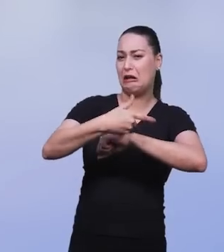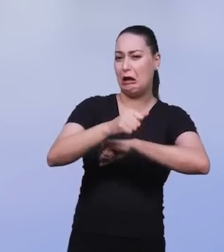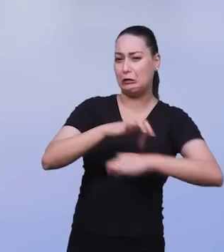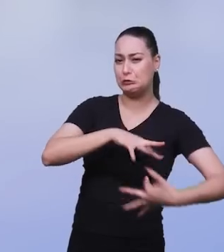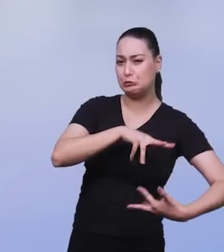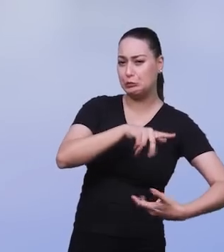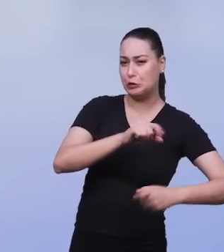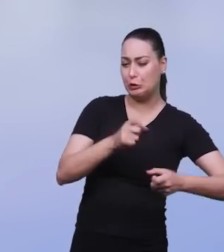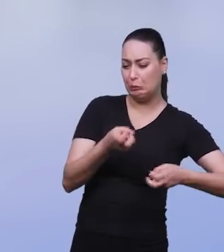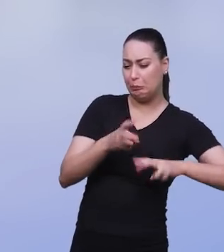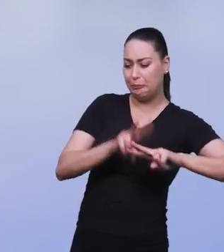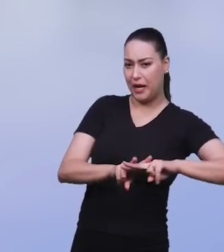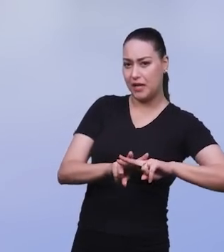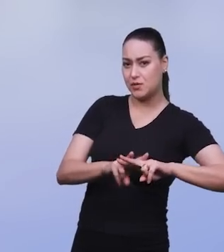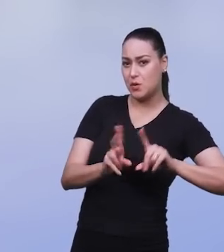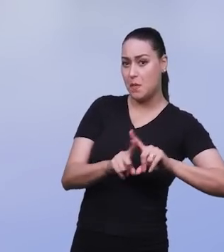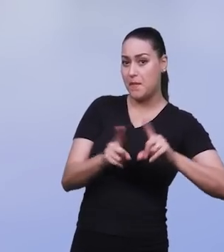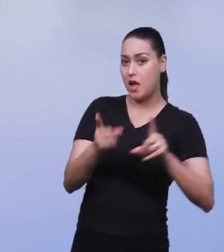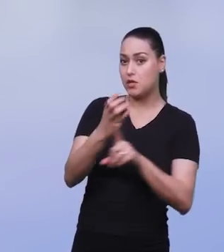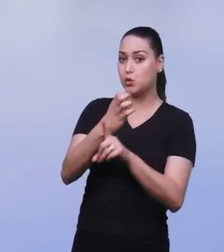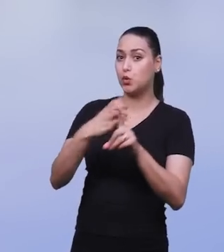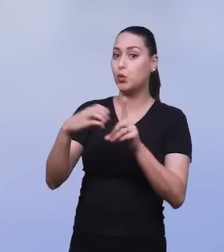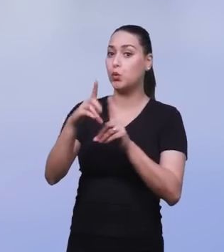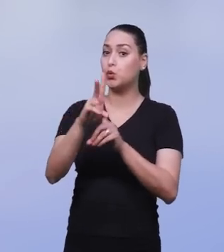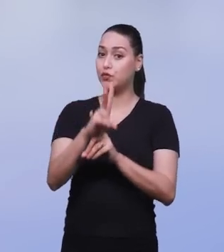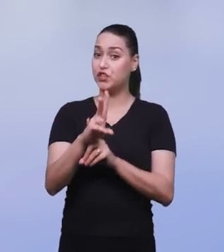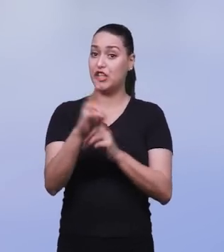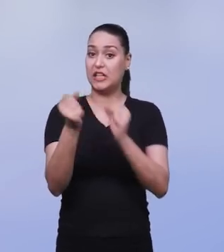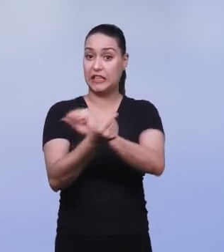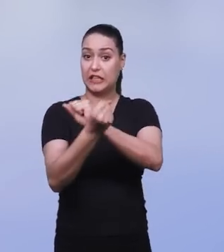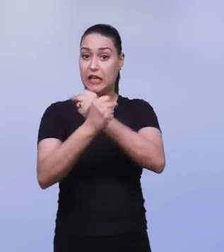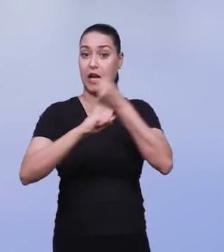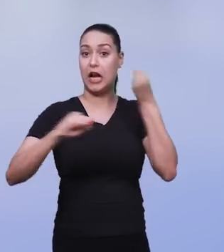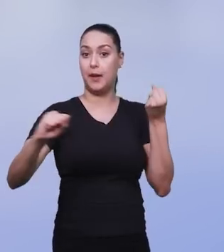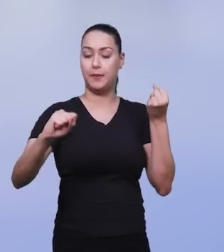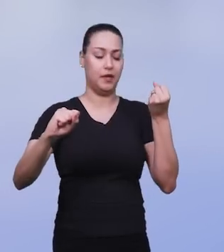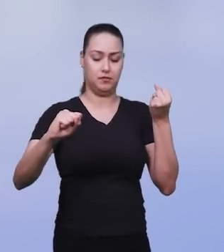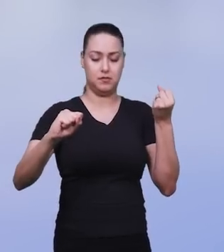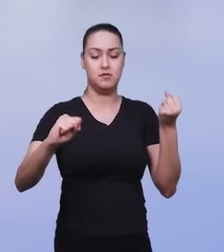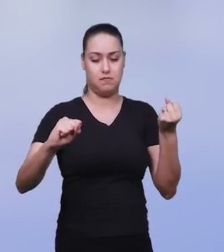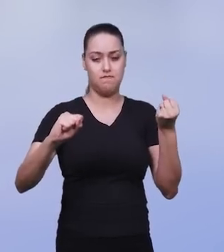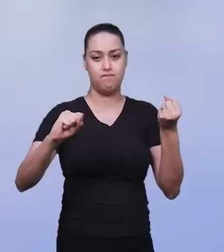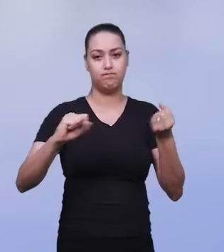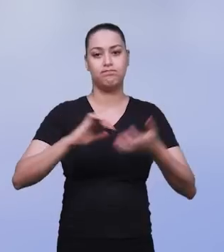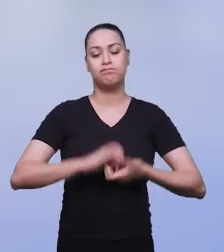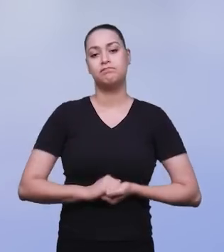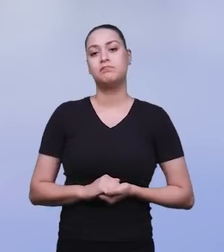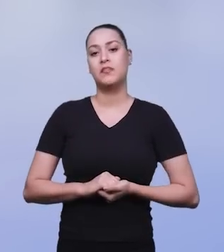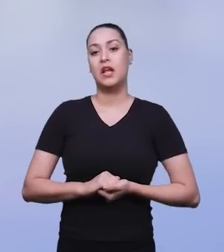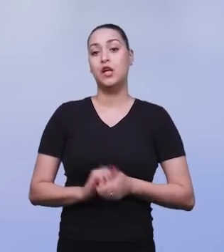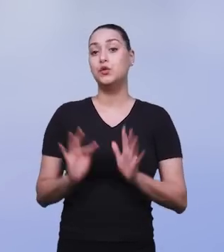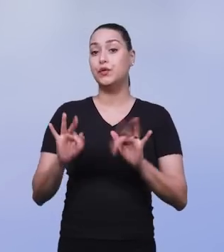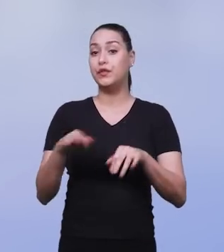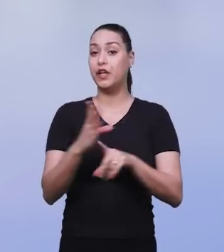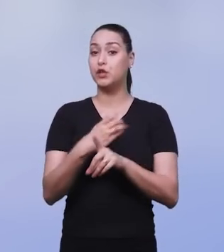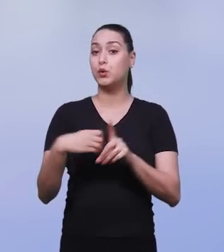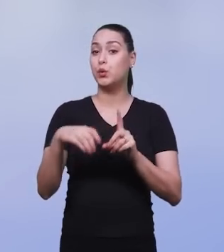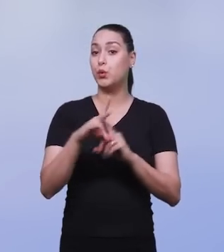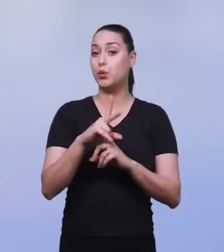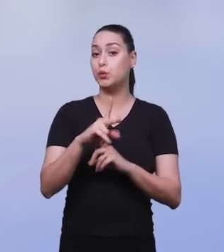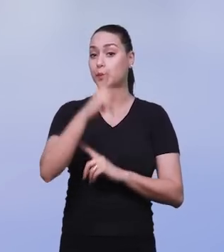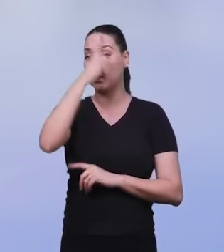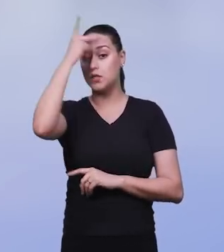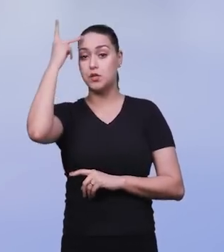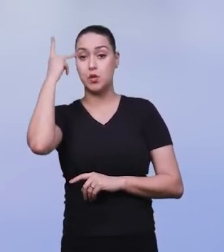prisão. Mas que no decorrer da vigília, o Senhor iria operar a libertação e eles conseguiriam caminhar livremente. Ao final do culto, muitos irmãos